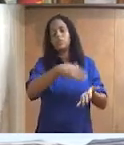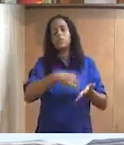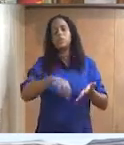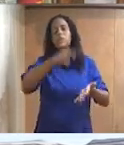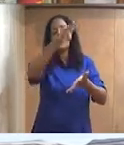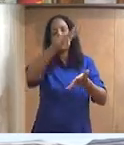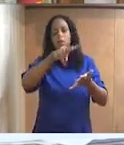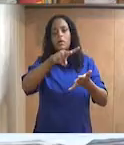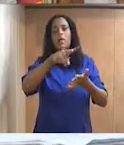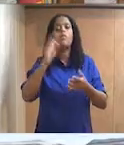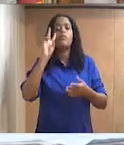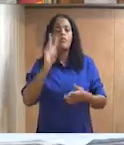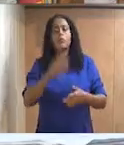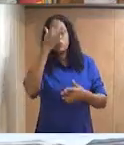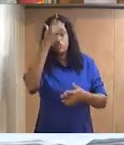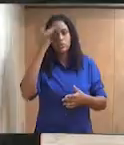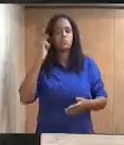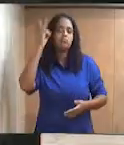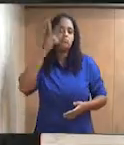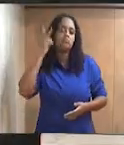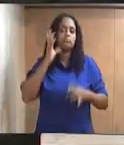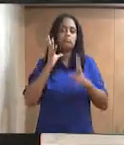verificação de presença dos senhores vereadores.